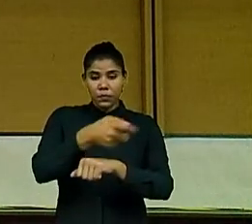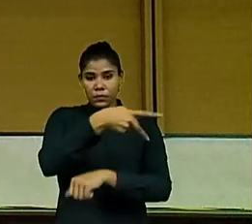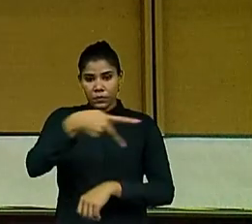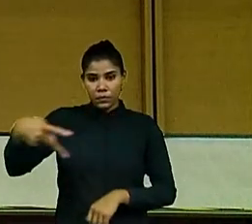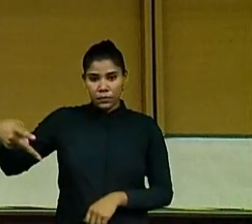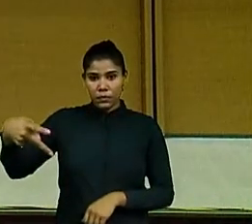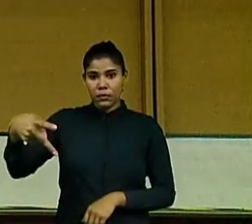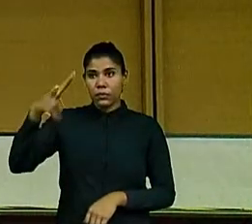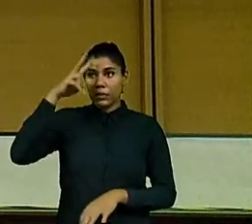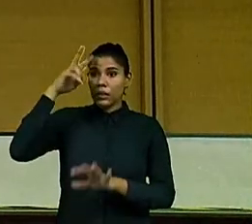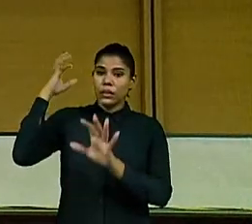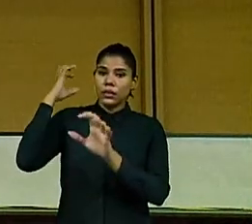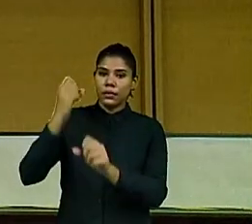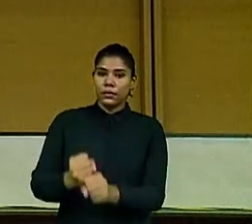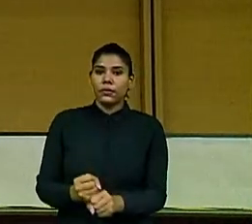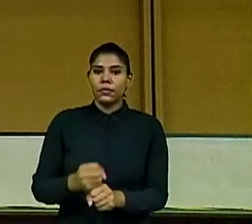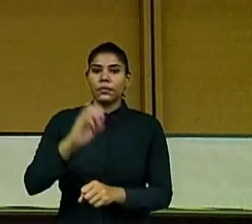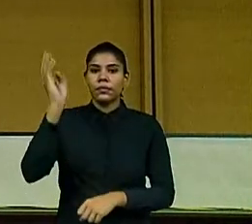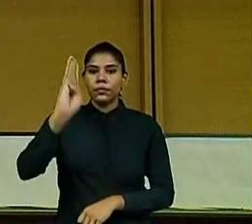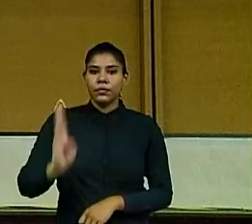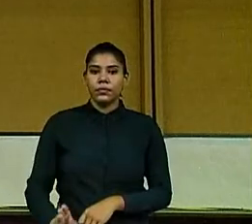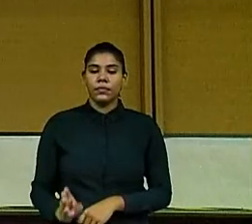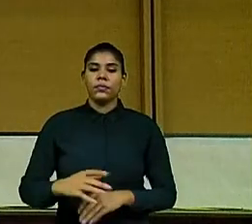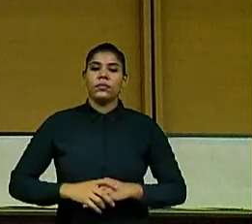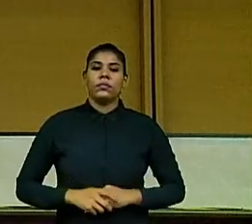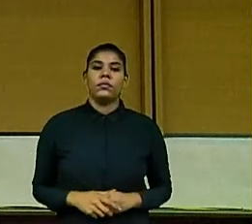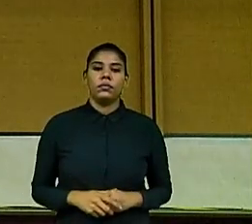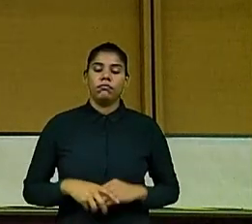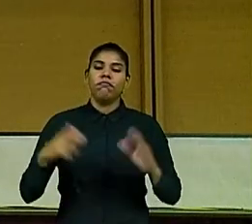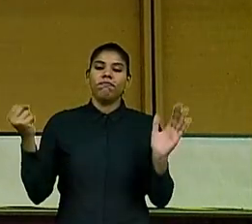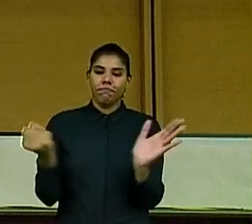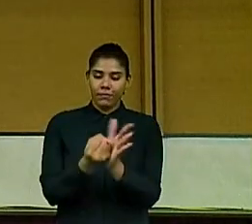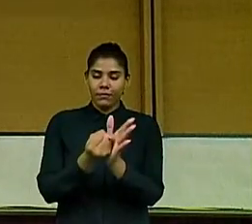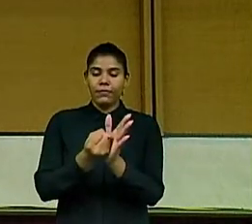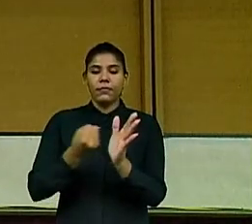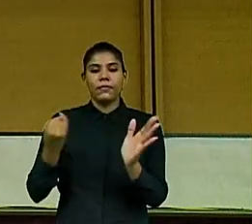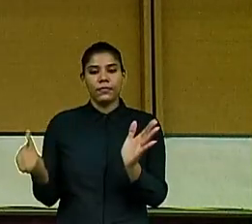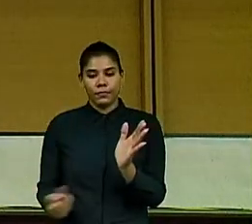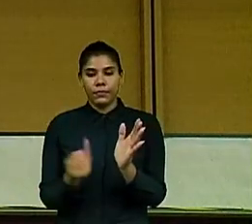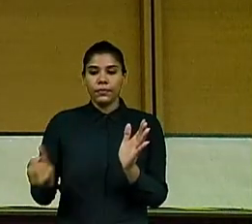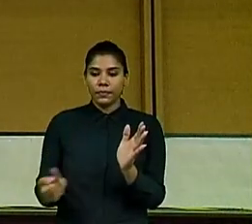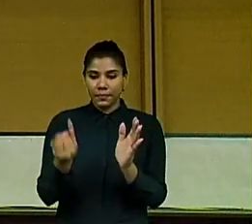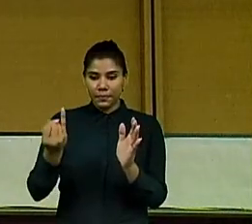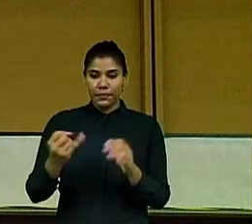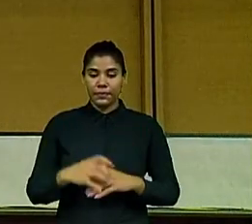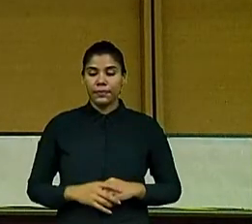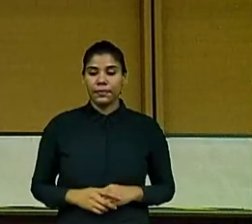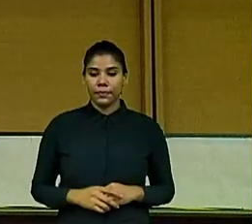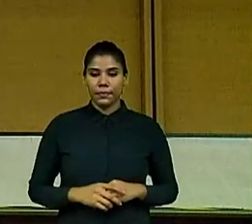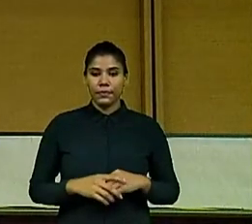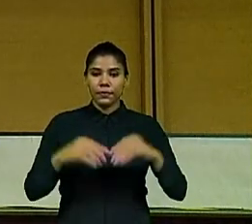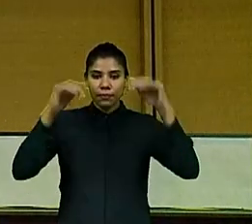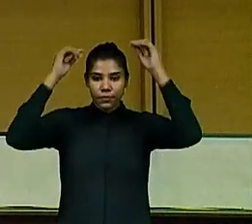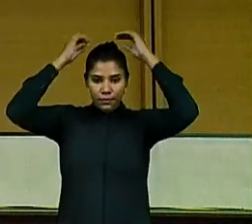na história deste país Isso foi um Marco extremamente importante Nossa